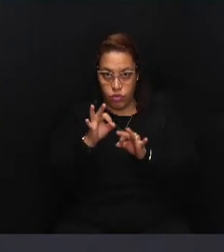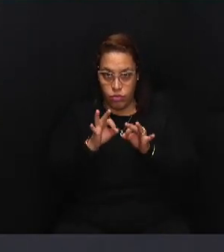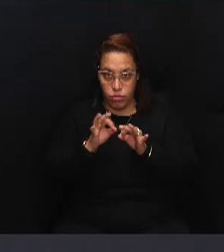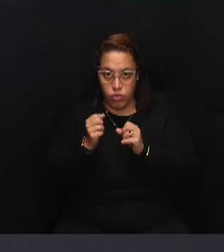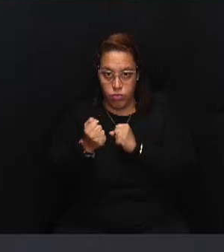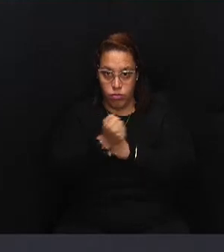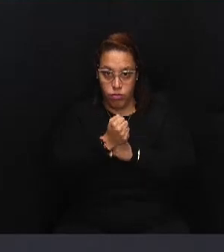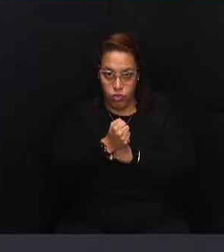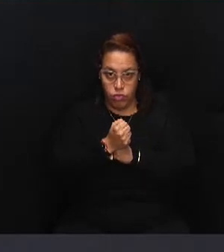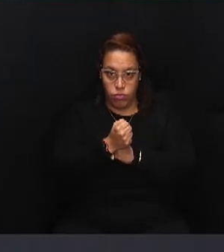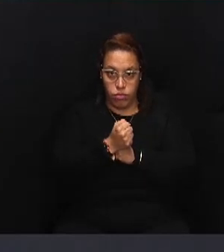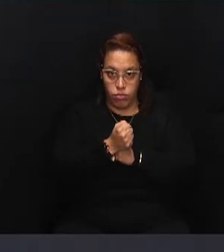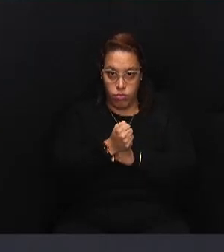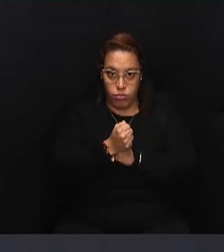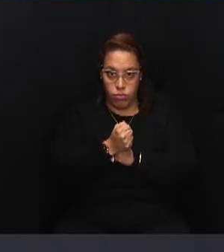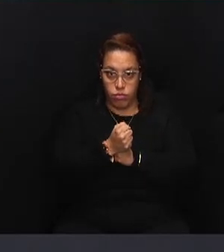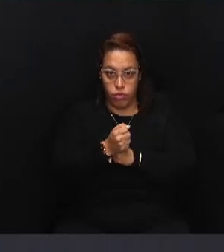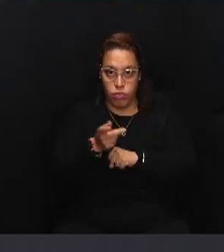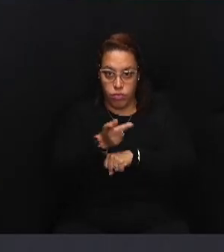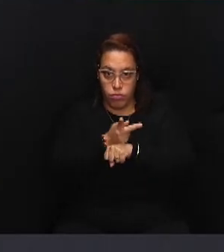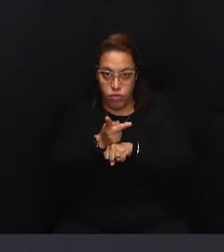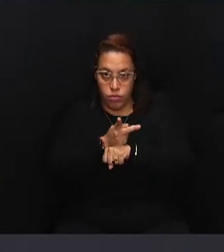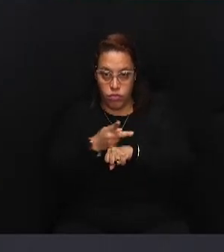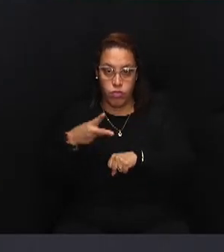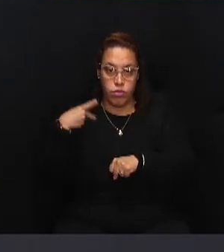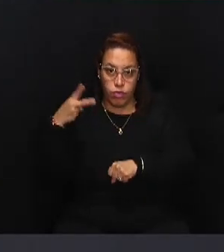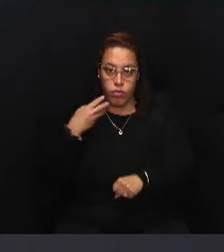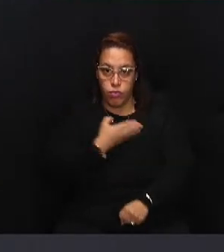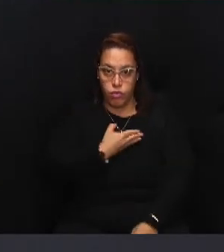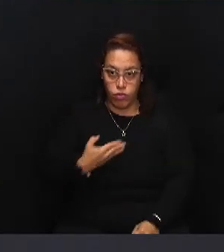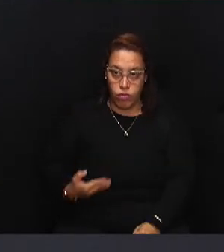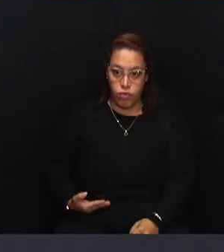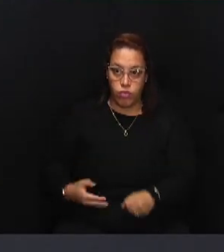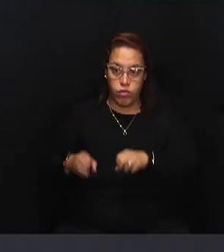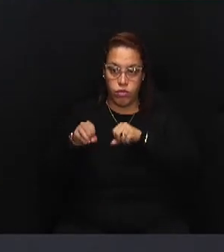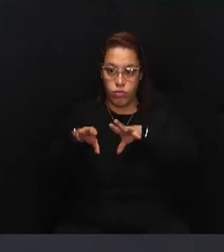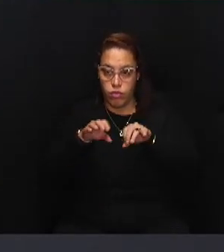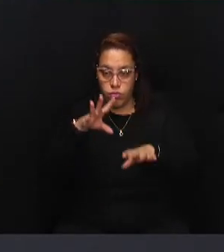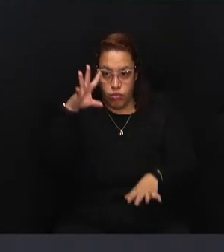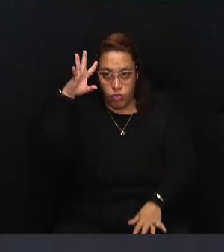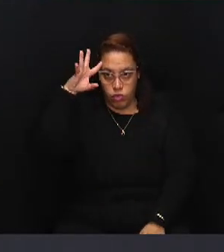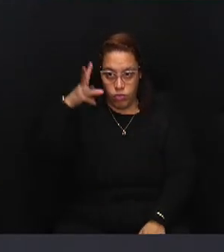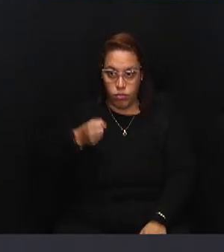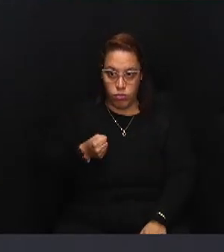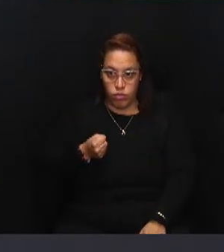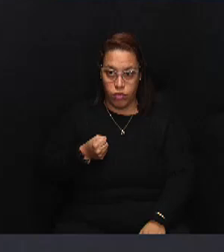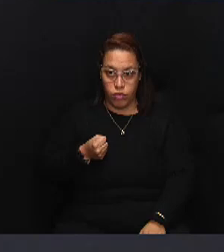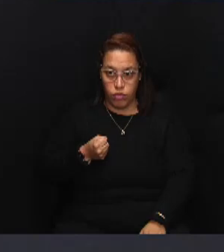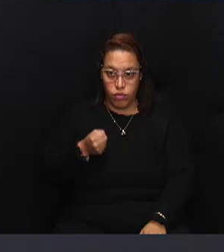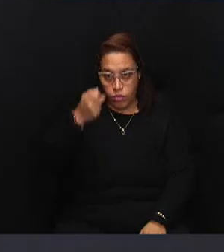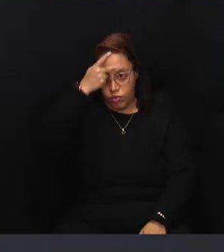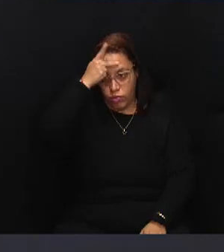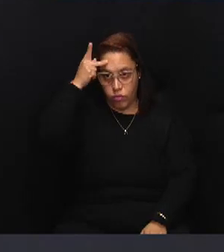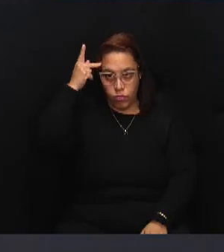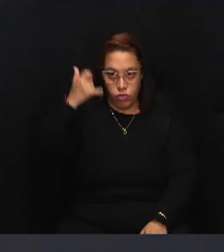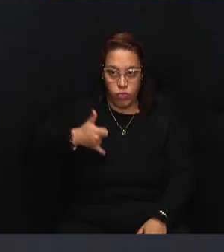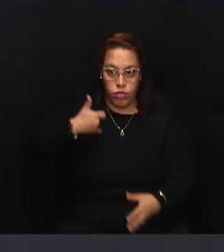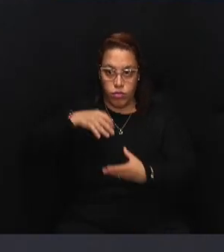maior do idoso, buscar aqui políticas públicas para educação e conscientização da situação do